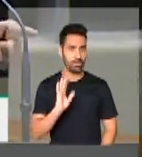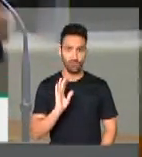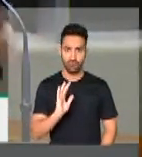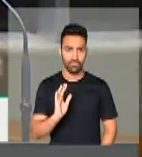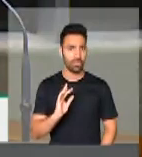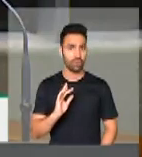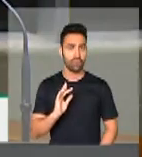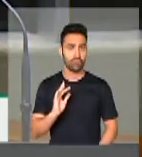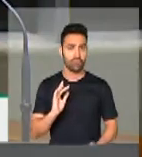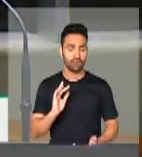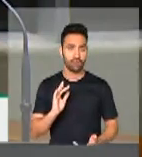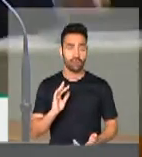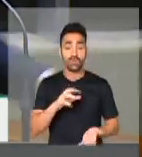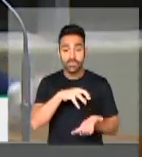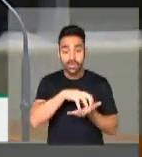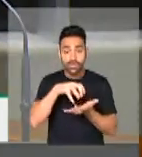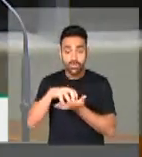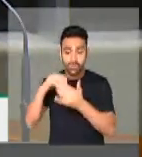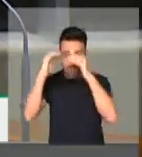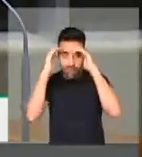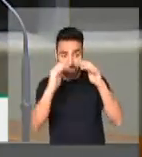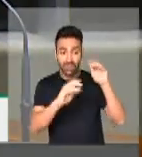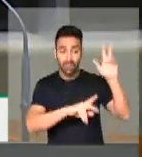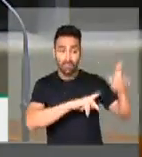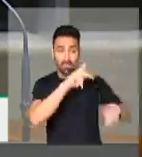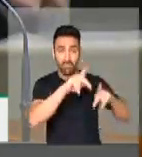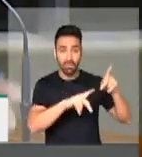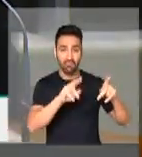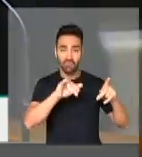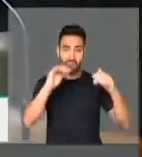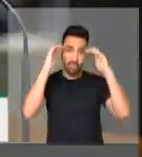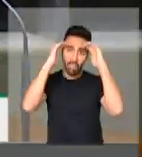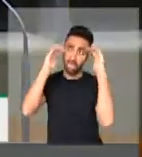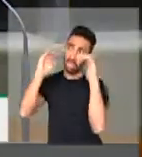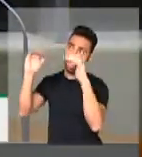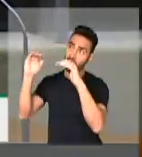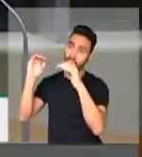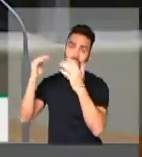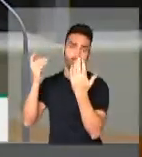povo brasileiro, que é quem, em tese, deve ser representado pelo Estado. Então,